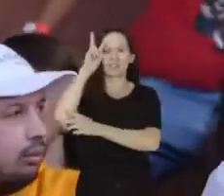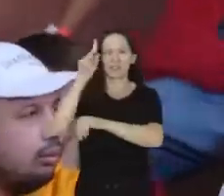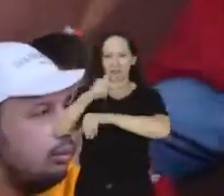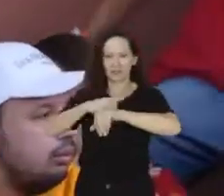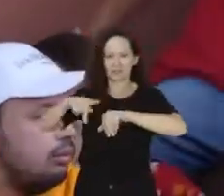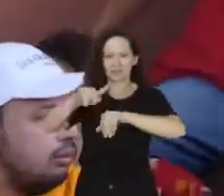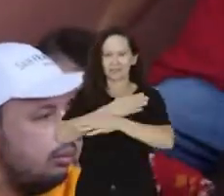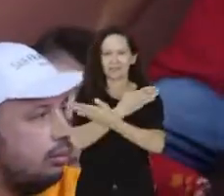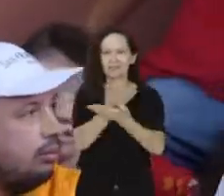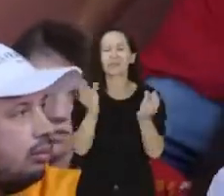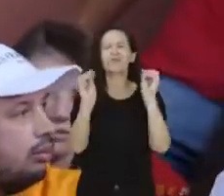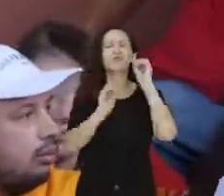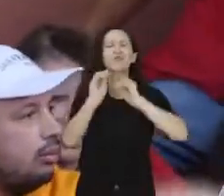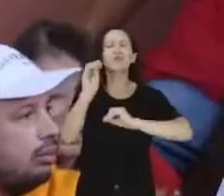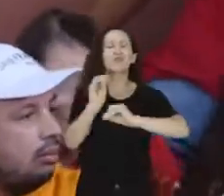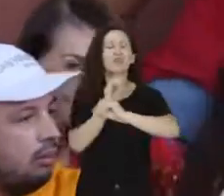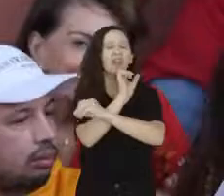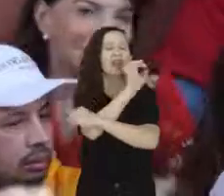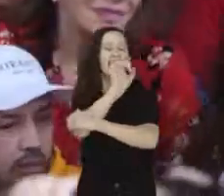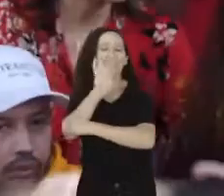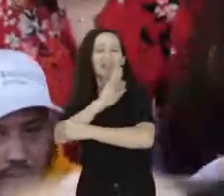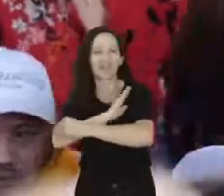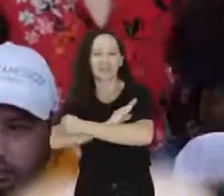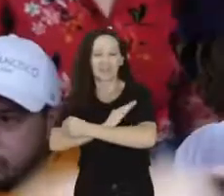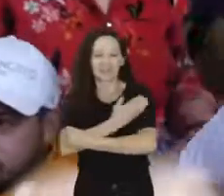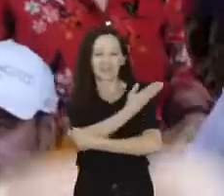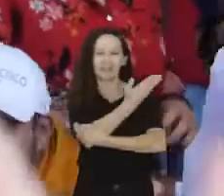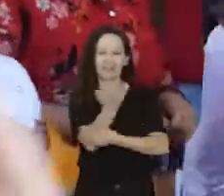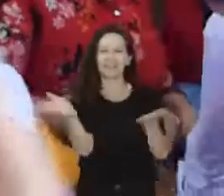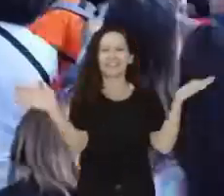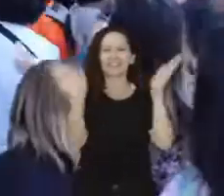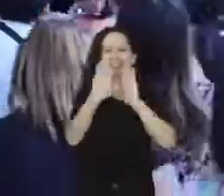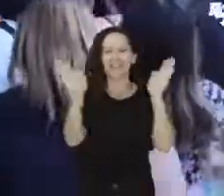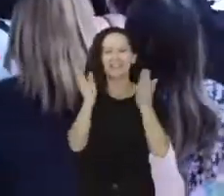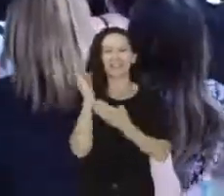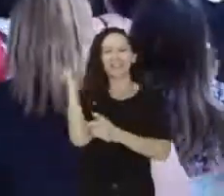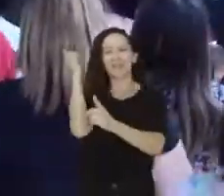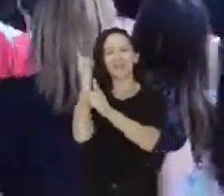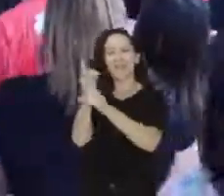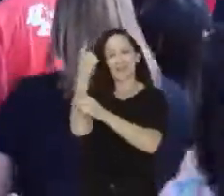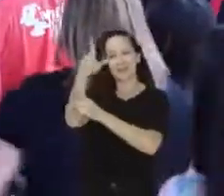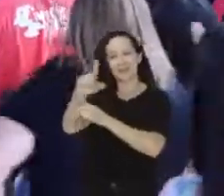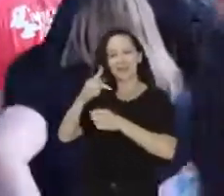no coração de vocês e até a próxima vinda, Heliópolis.